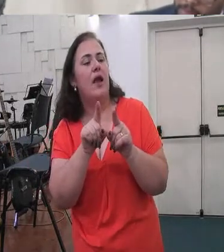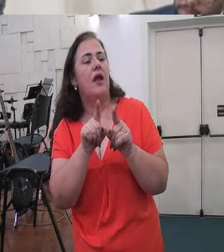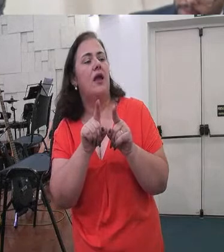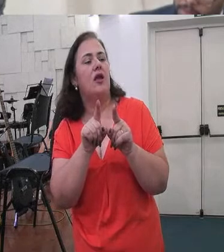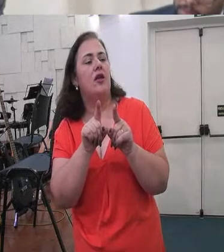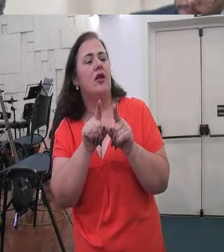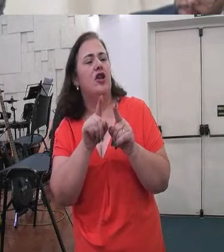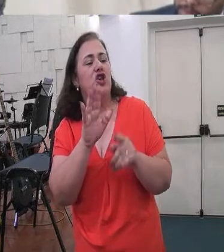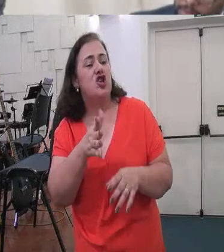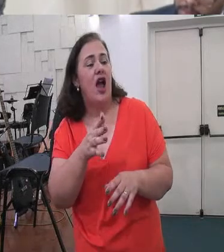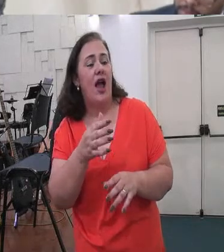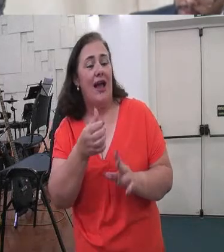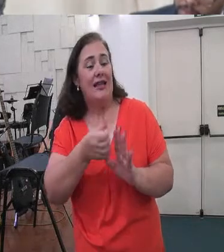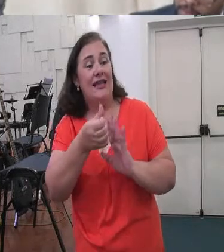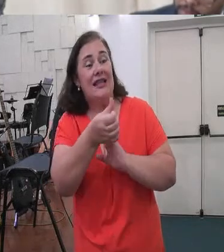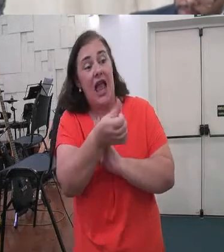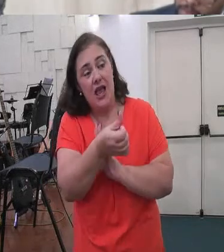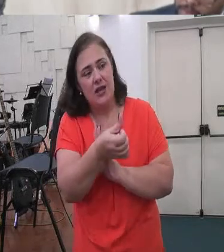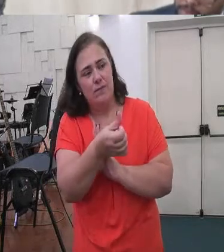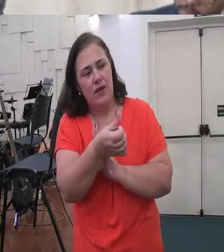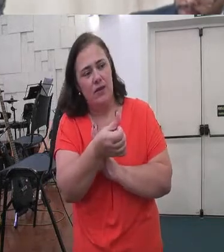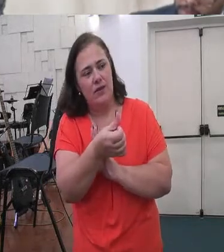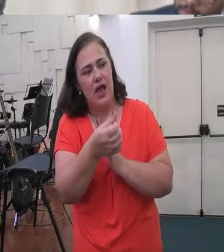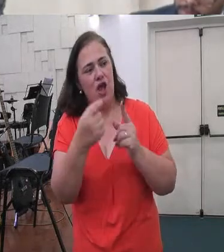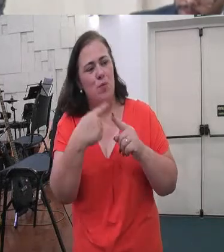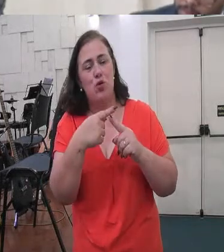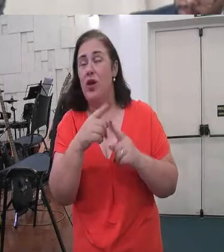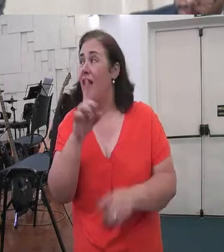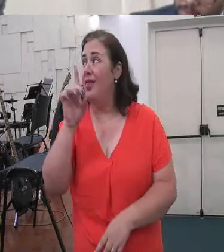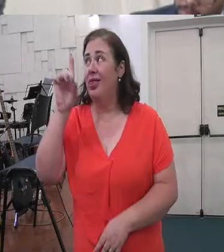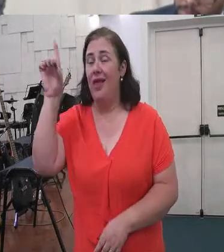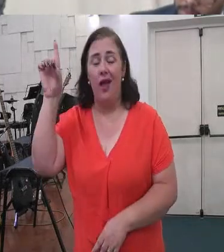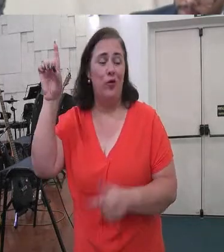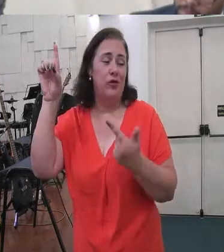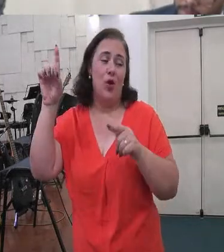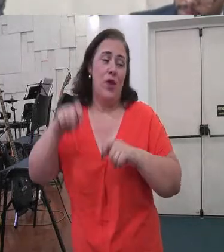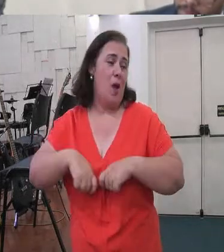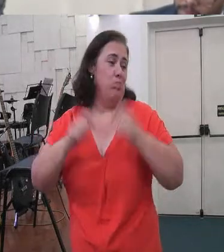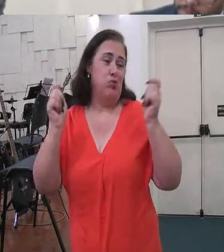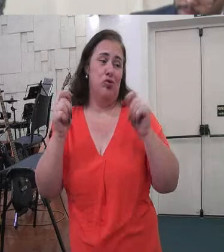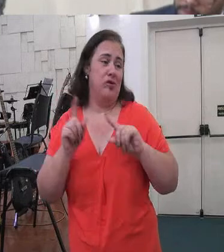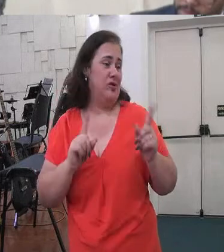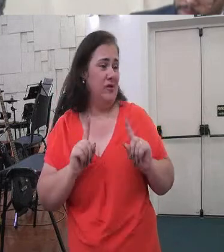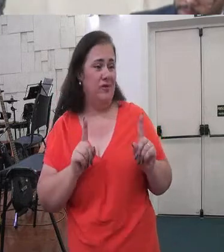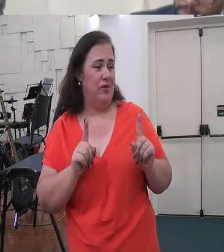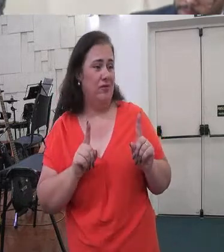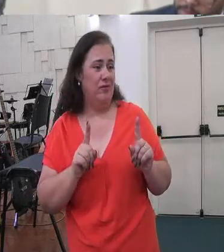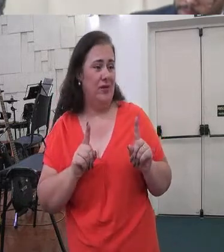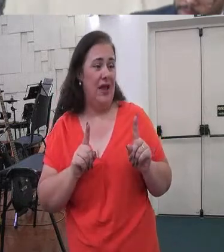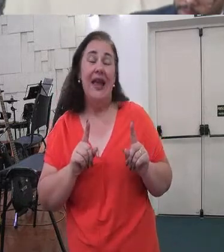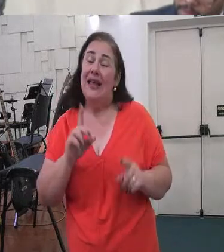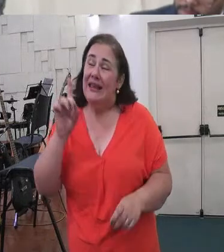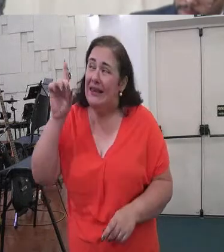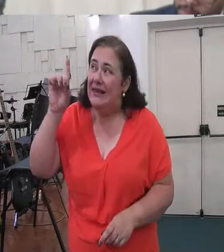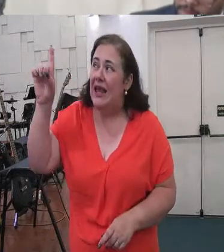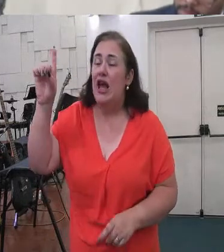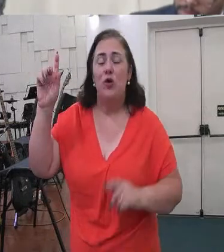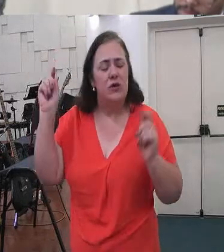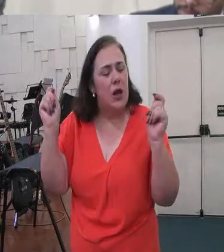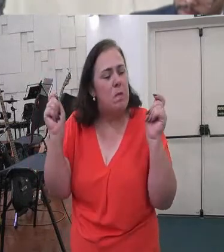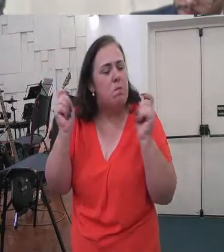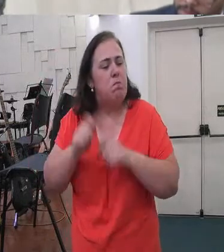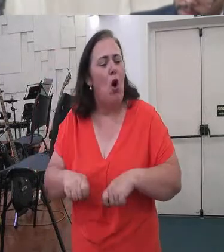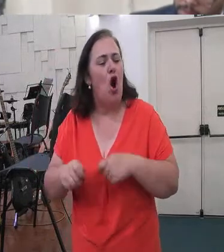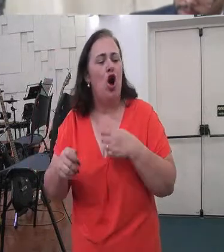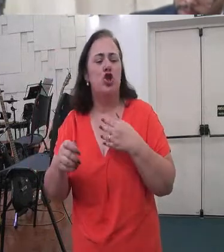estéril. Porque para Deus não haverá impossíveis em todas as suas promessas. Então